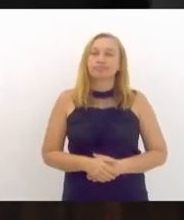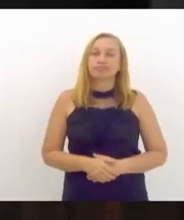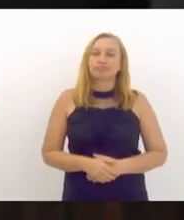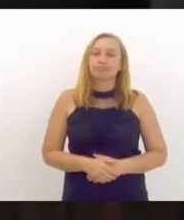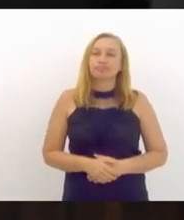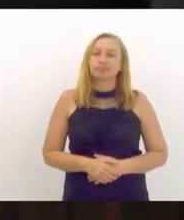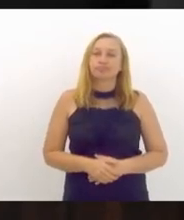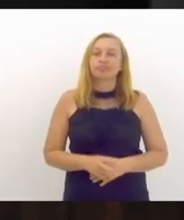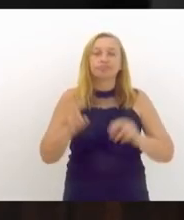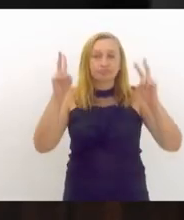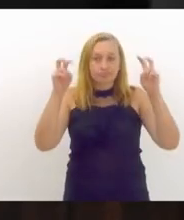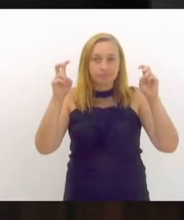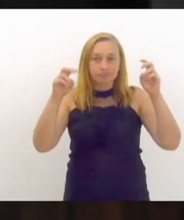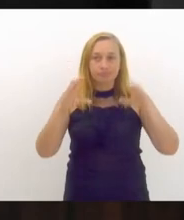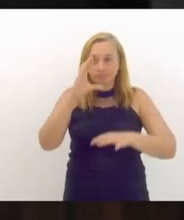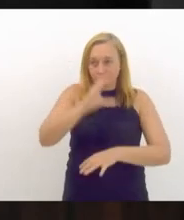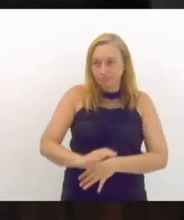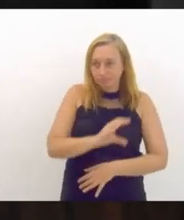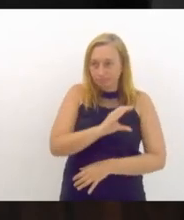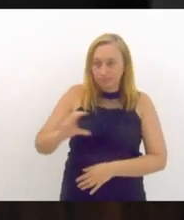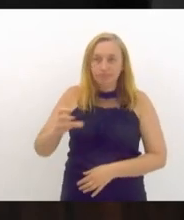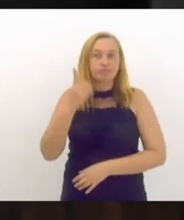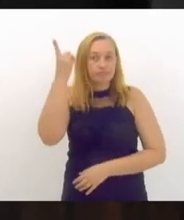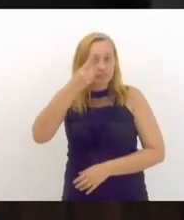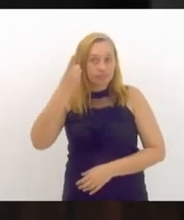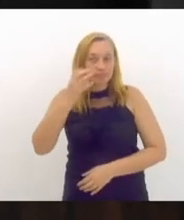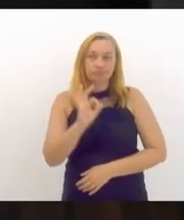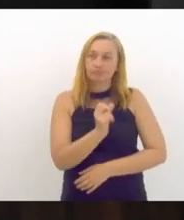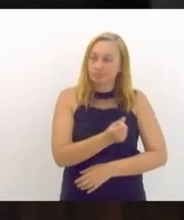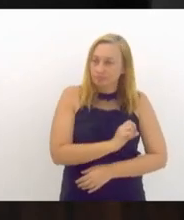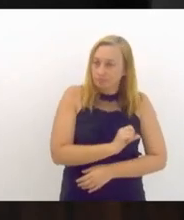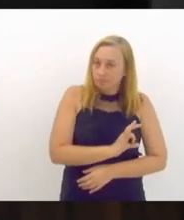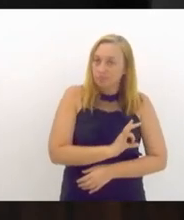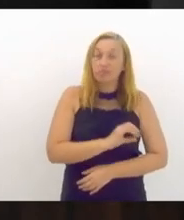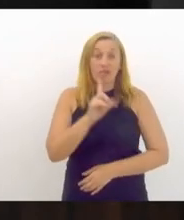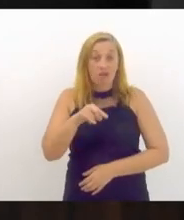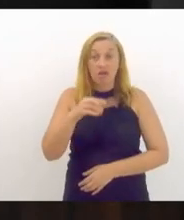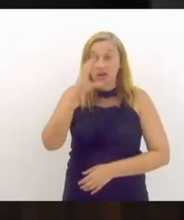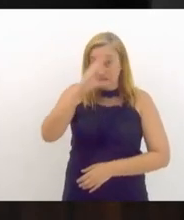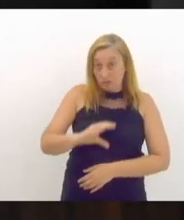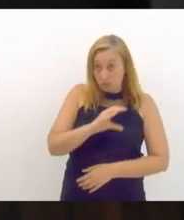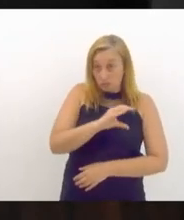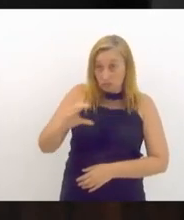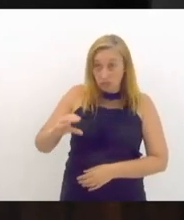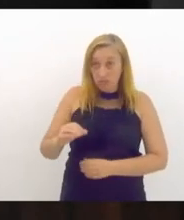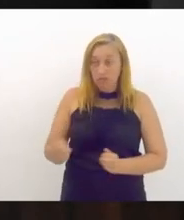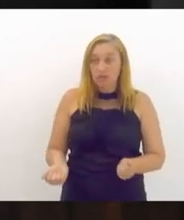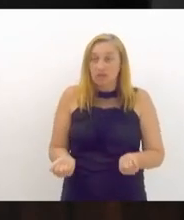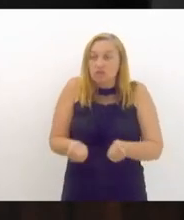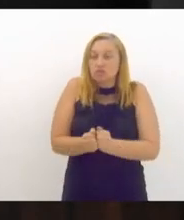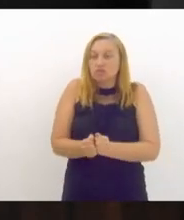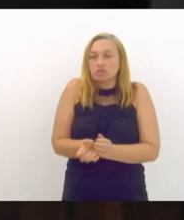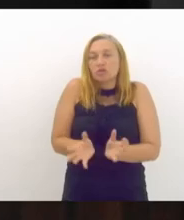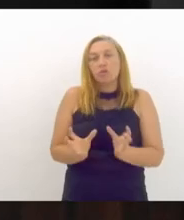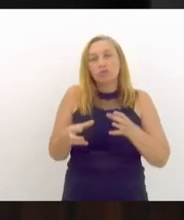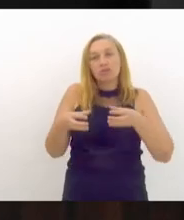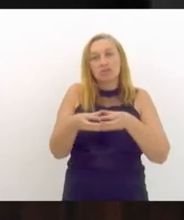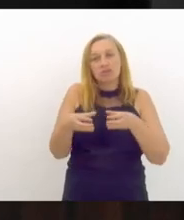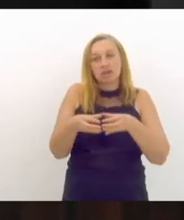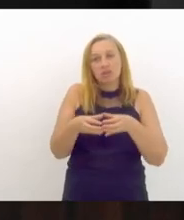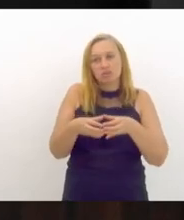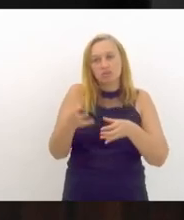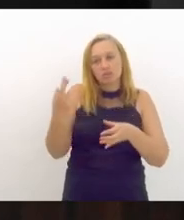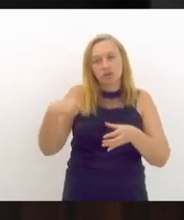questão dos católicos, que a deputada Marta Rocha é católica, ela fez questão de compor a comissão,